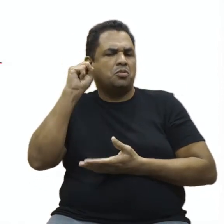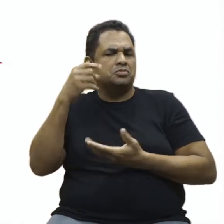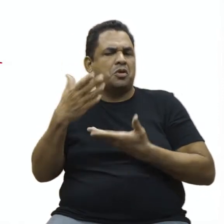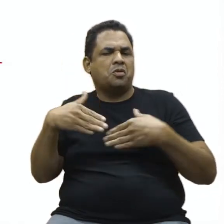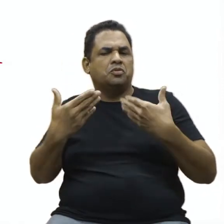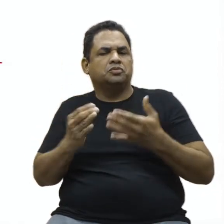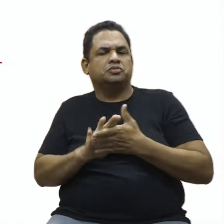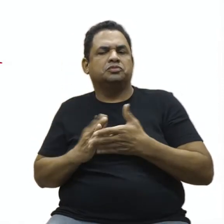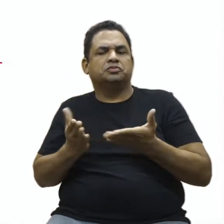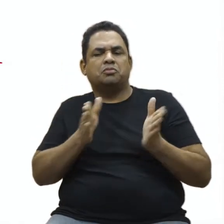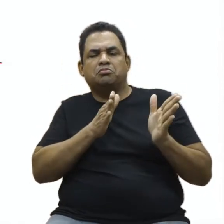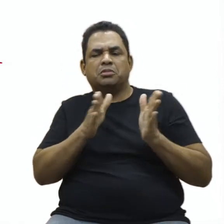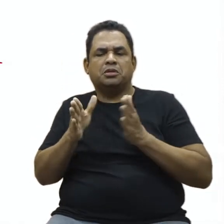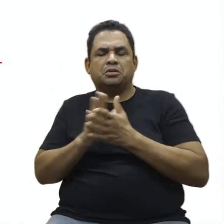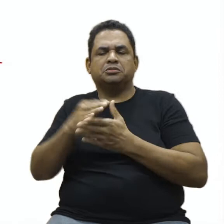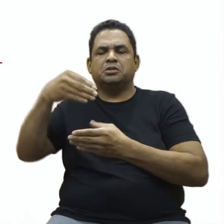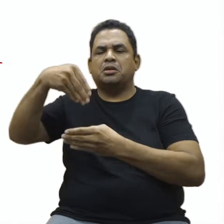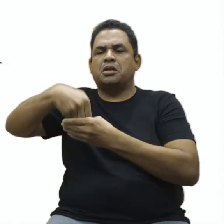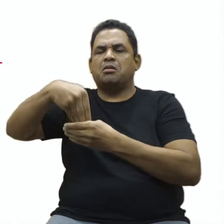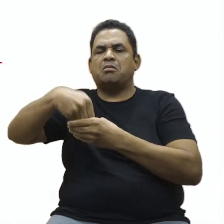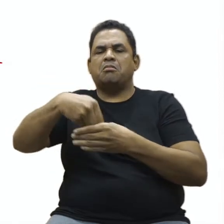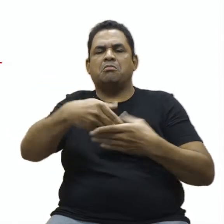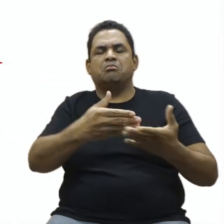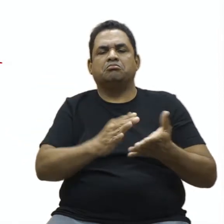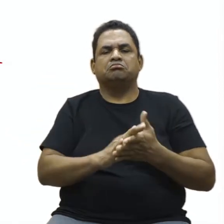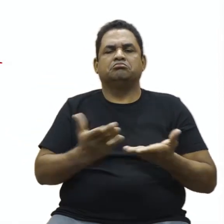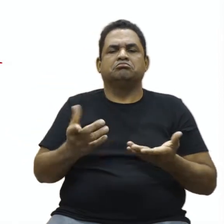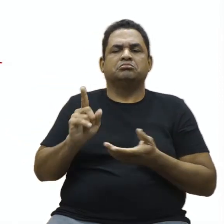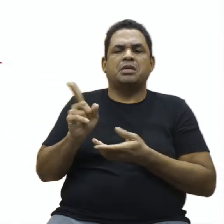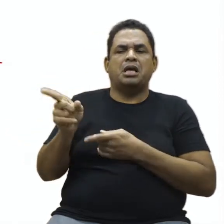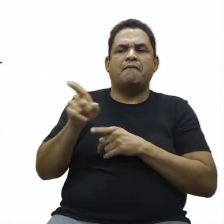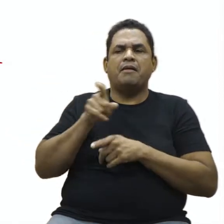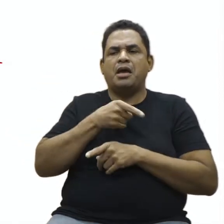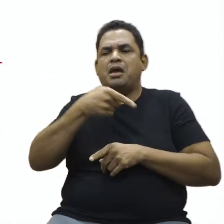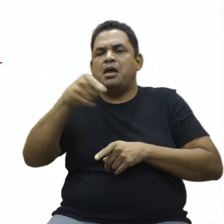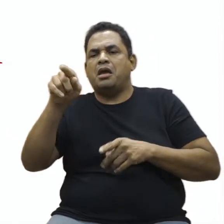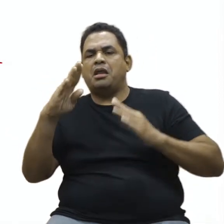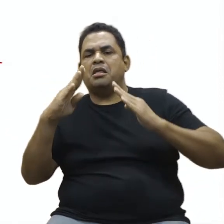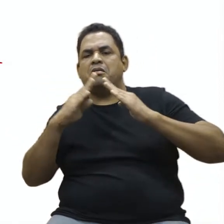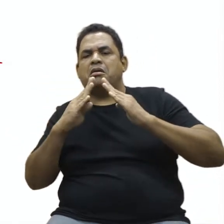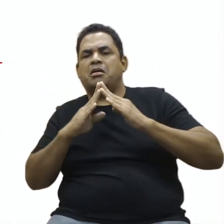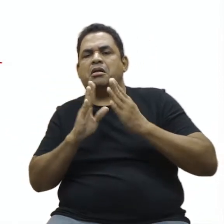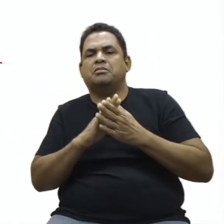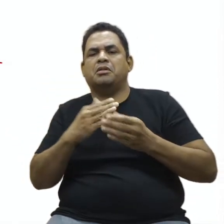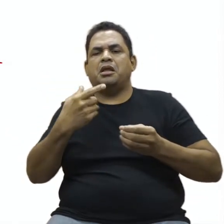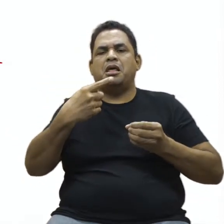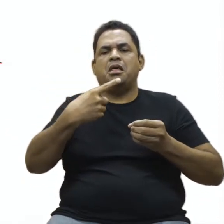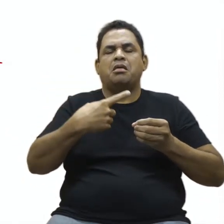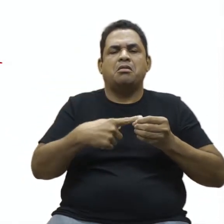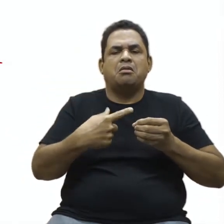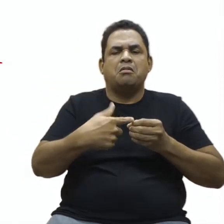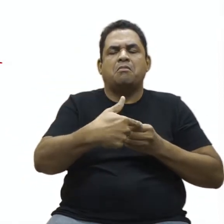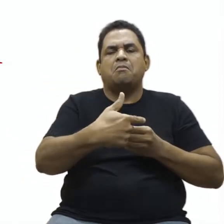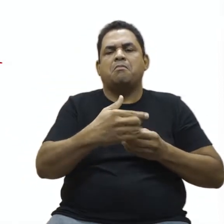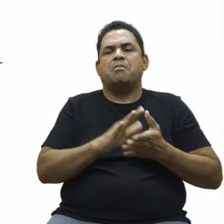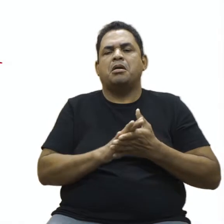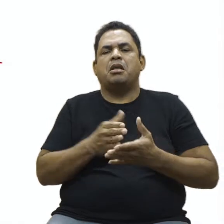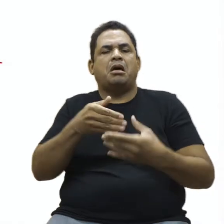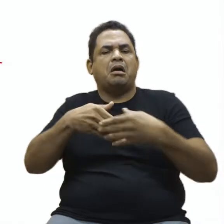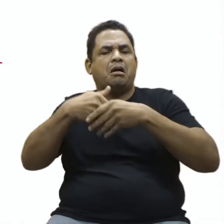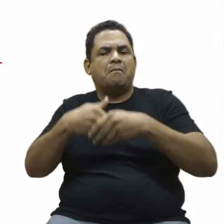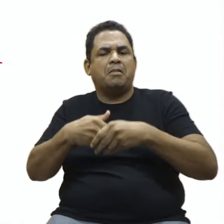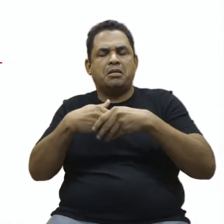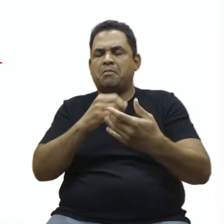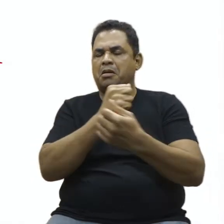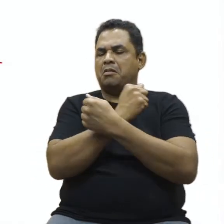né, galera? Aí eles querem ouvir, vão na sua casa, vão no seu bairro, fala com todo mundo, aperta a mão, abraça,